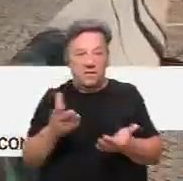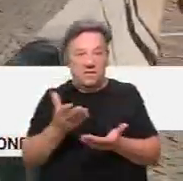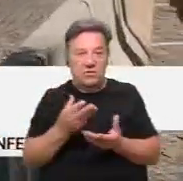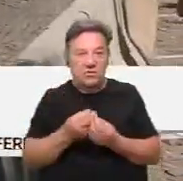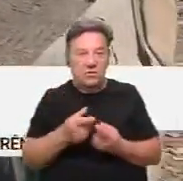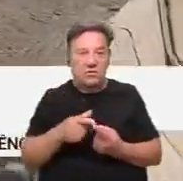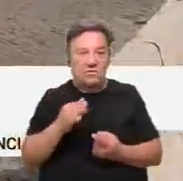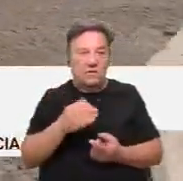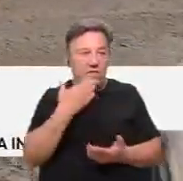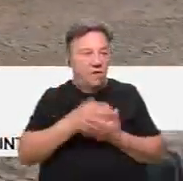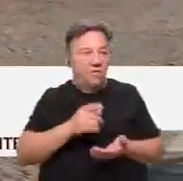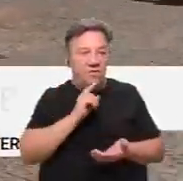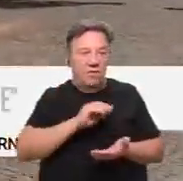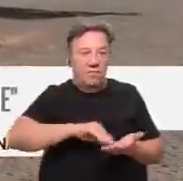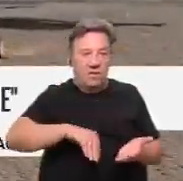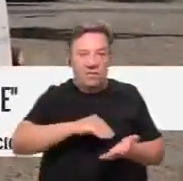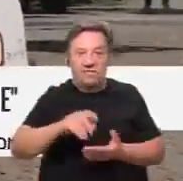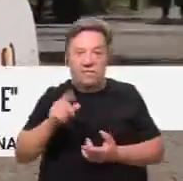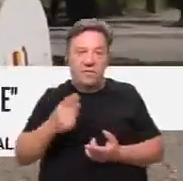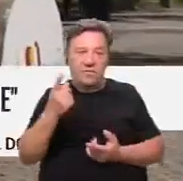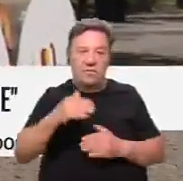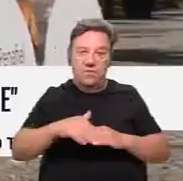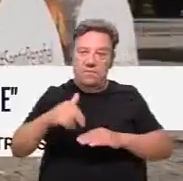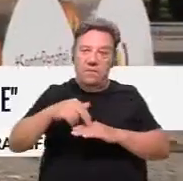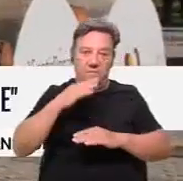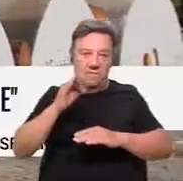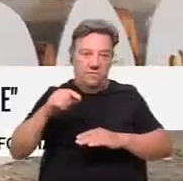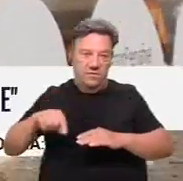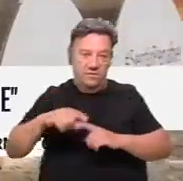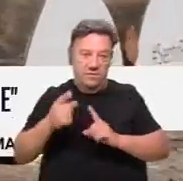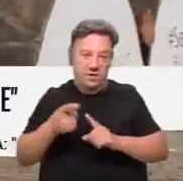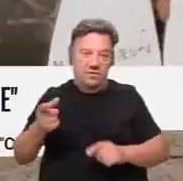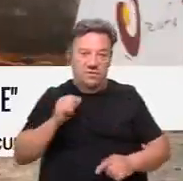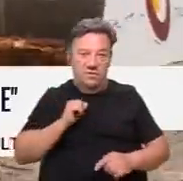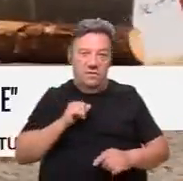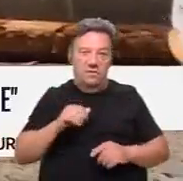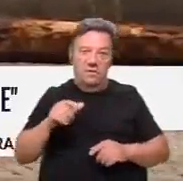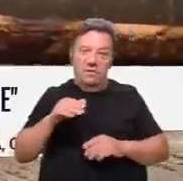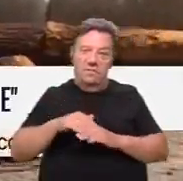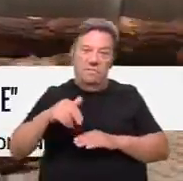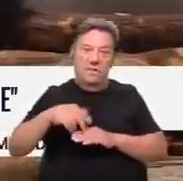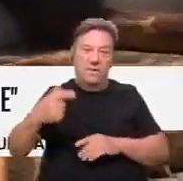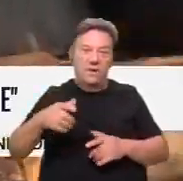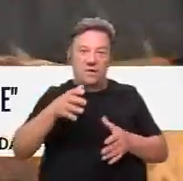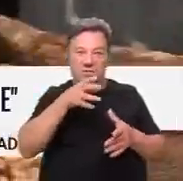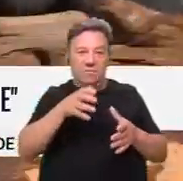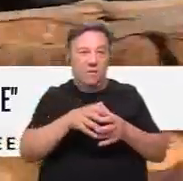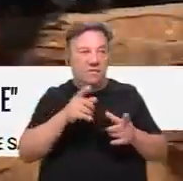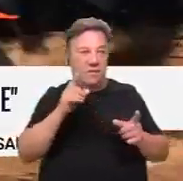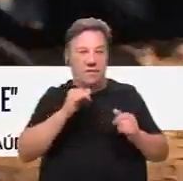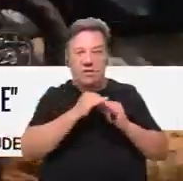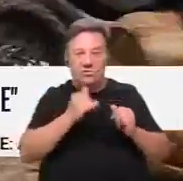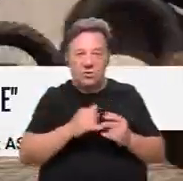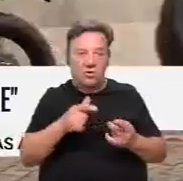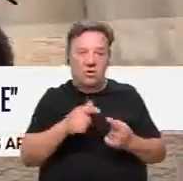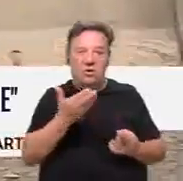fãs, dão os autógrafos, e obviamente também temos um palco maravilhoso este ano, que o nosso palco temos bandas internacionais, temos